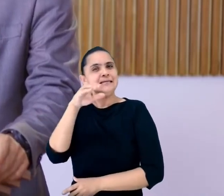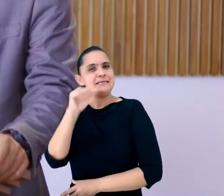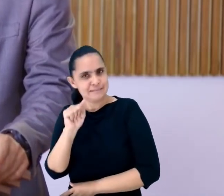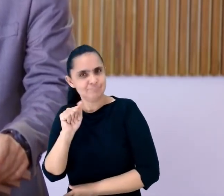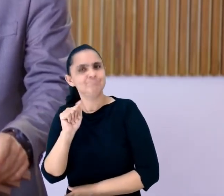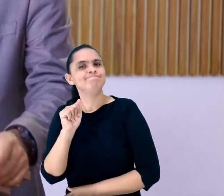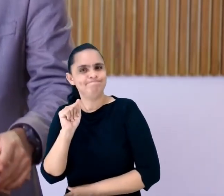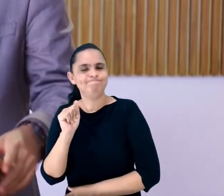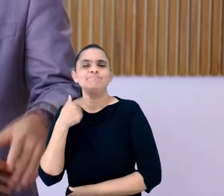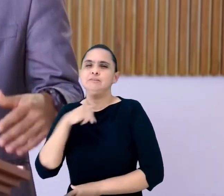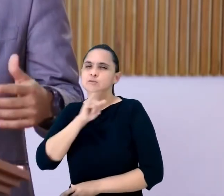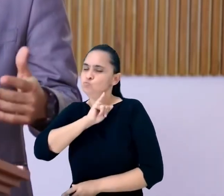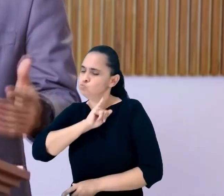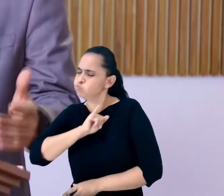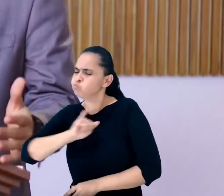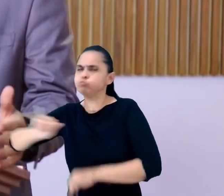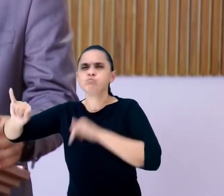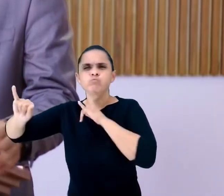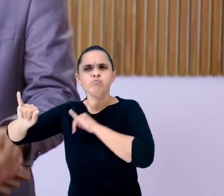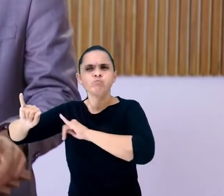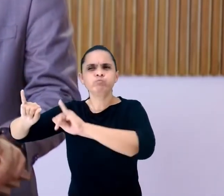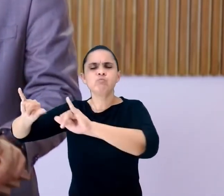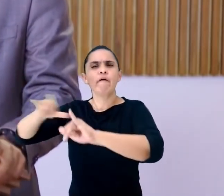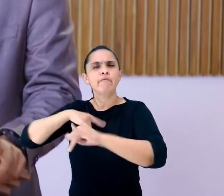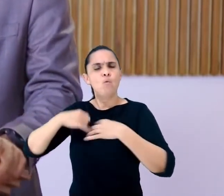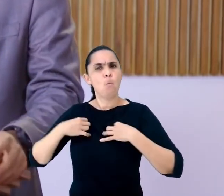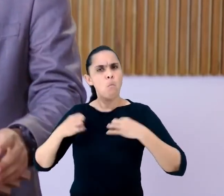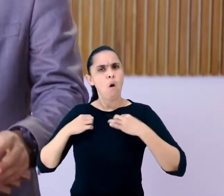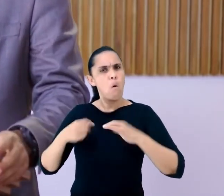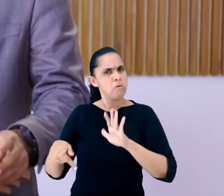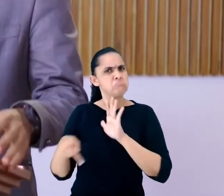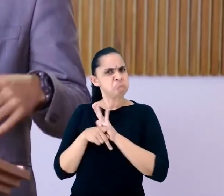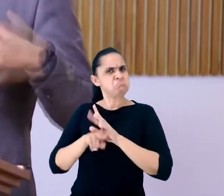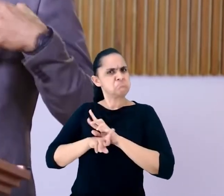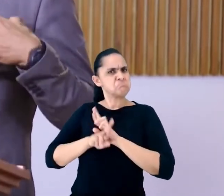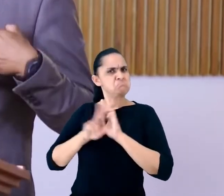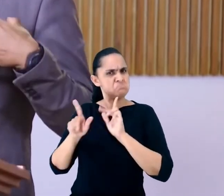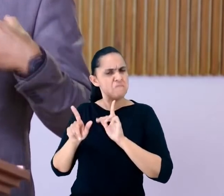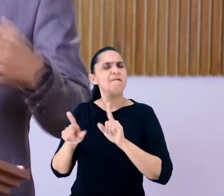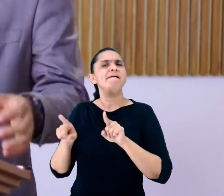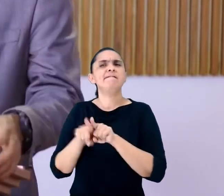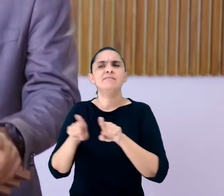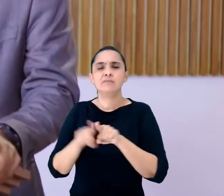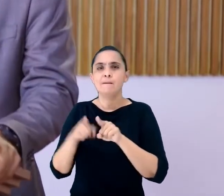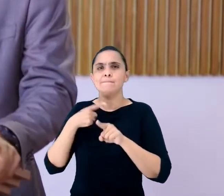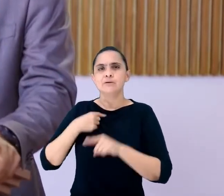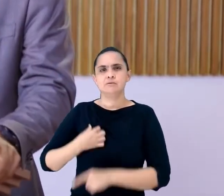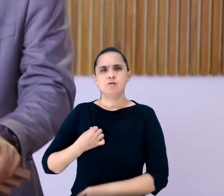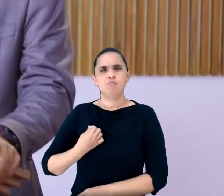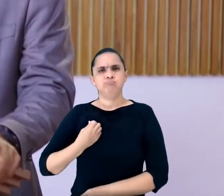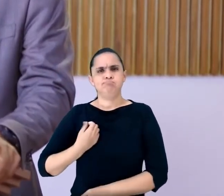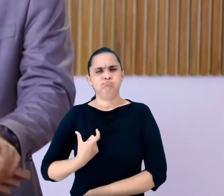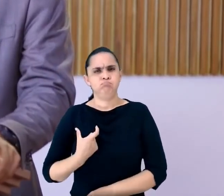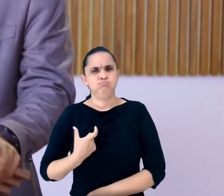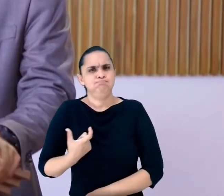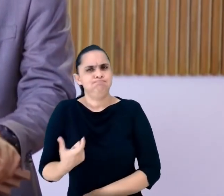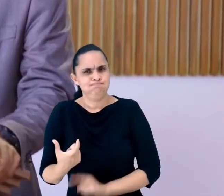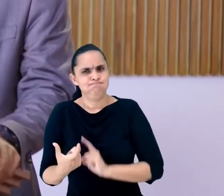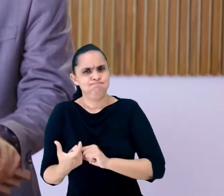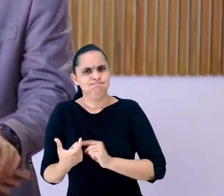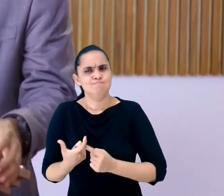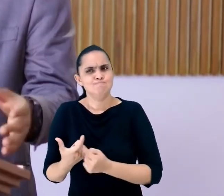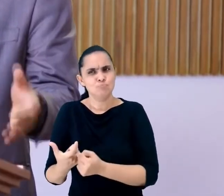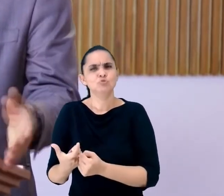que eles tinham até uma vestimenta diferente, eles tinham uma identificação que mostrava a